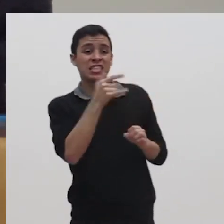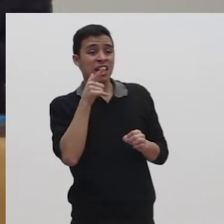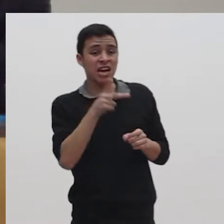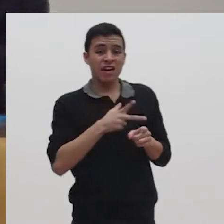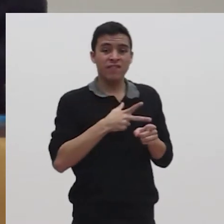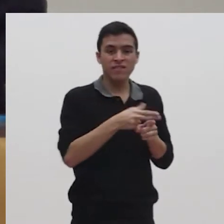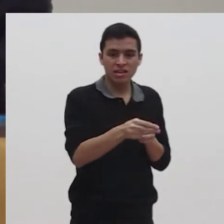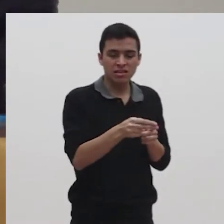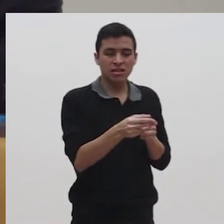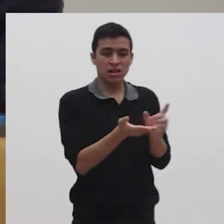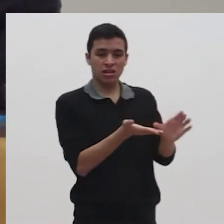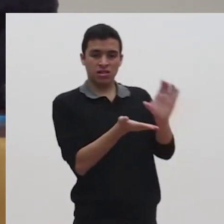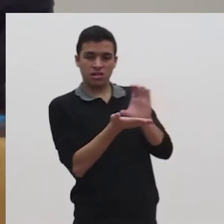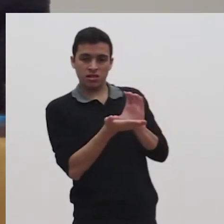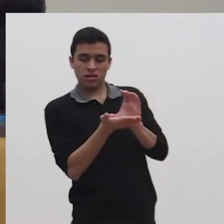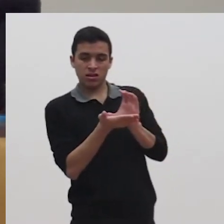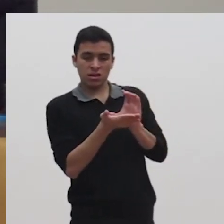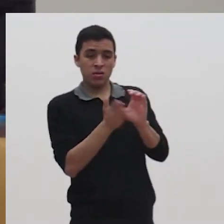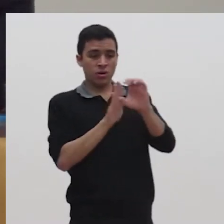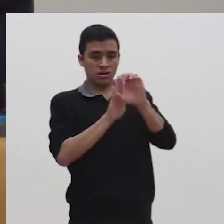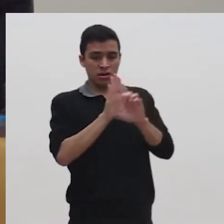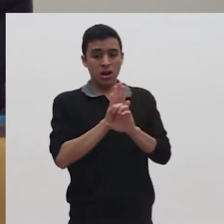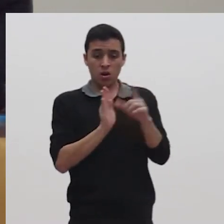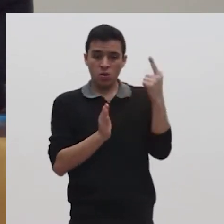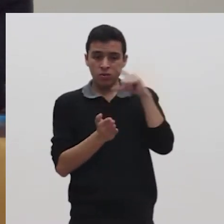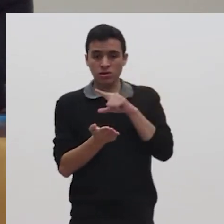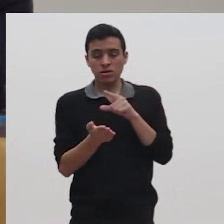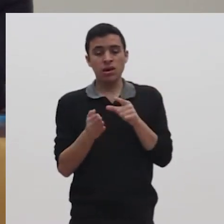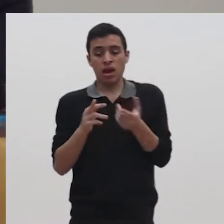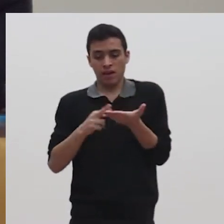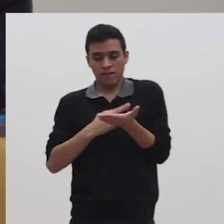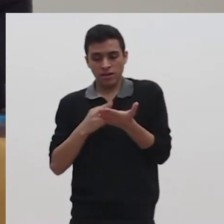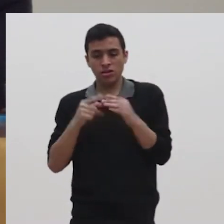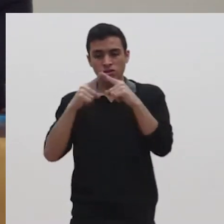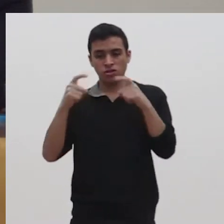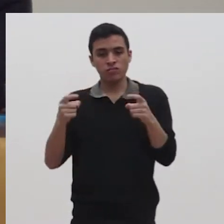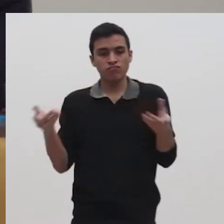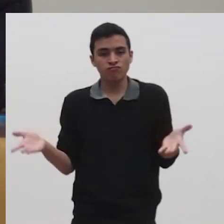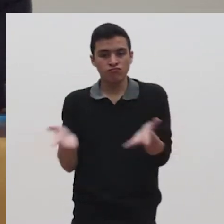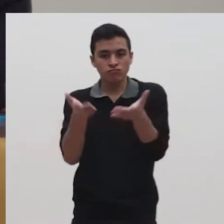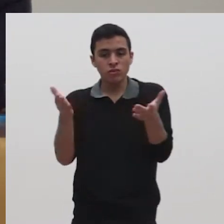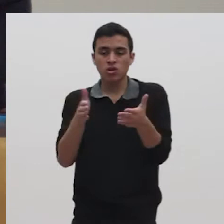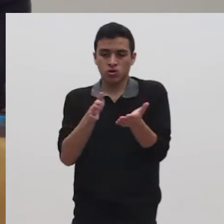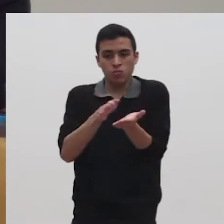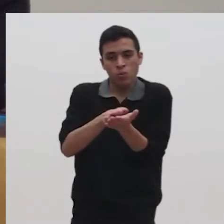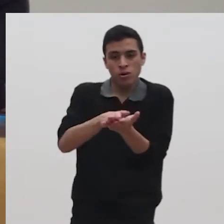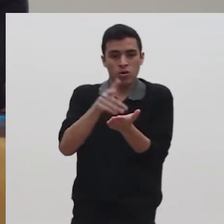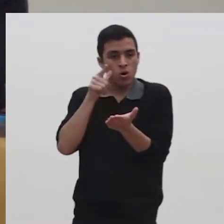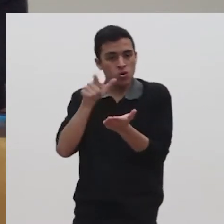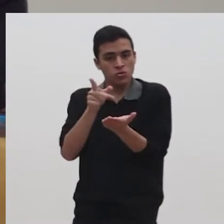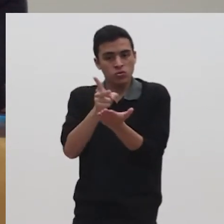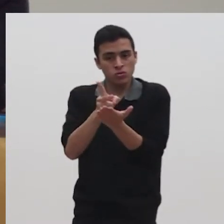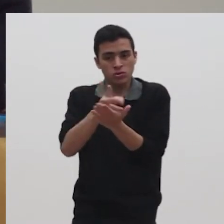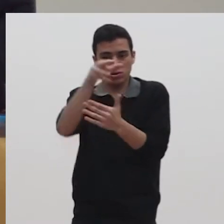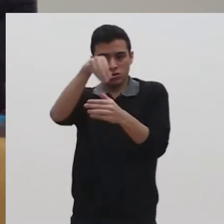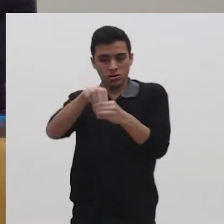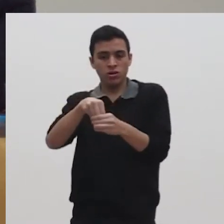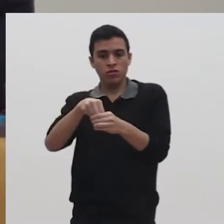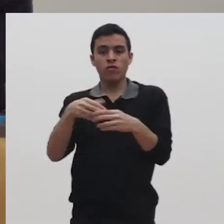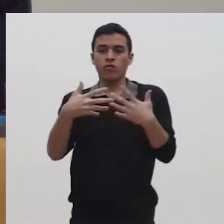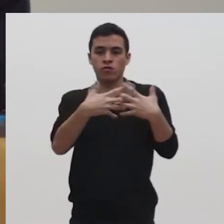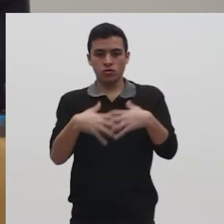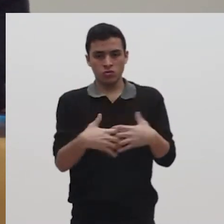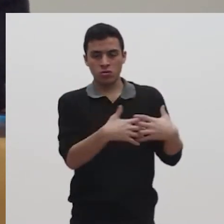ganharem o recurso do edital, eles conseguem fazer com que a revista científica continue funcionando,